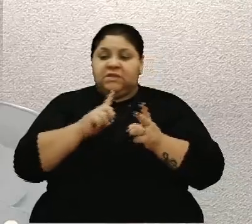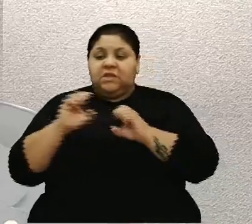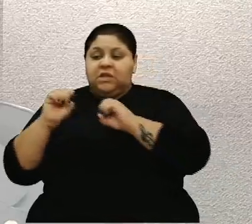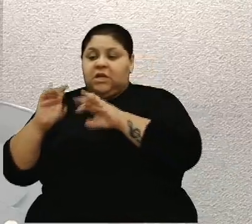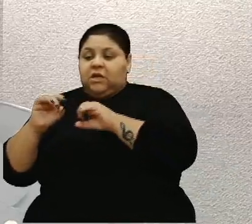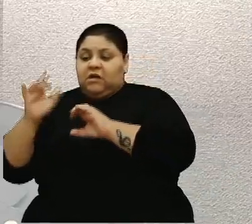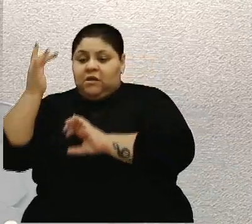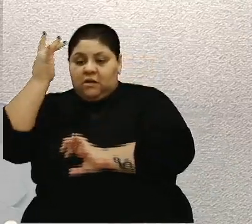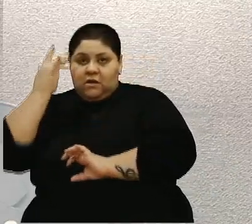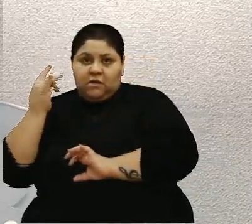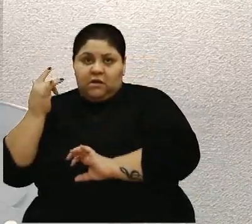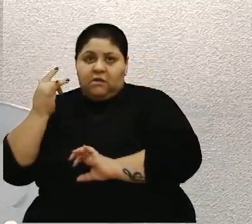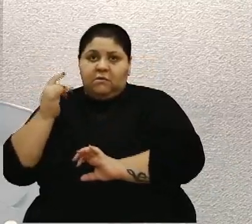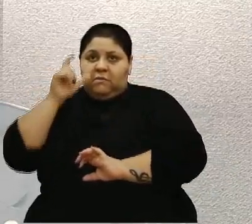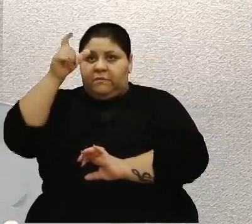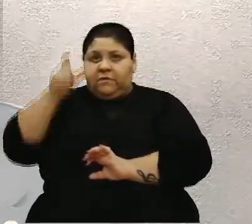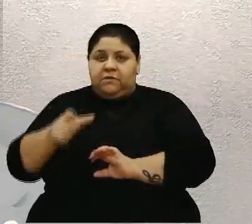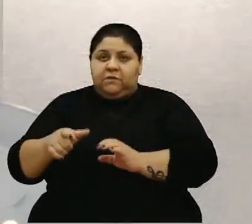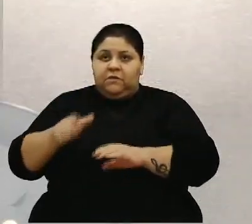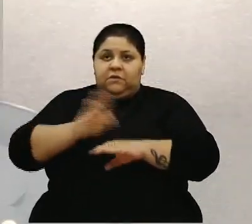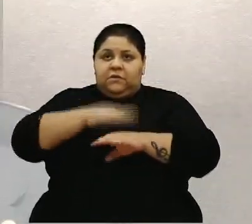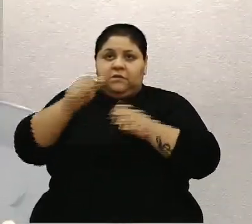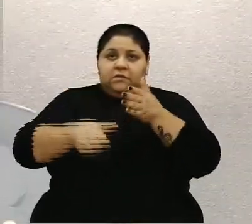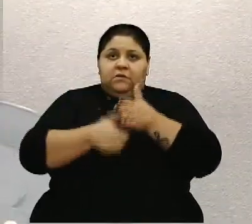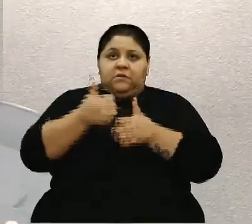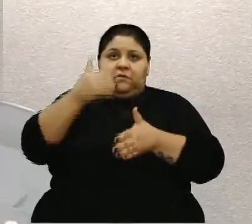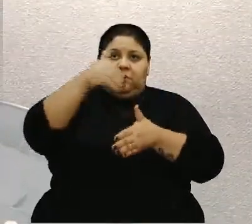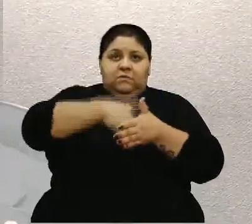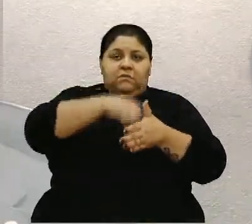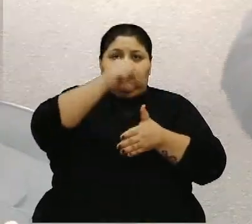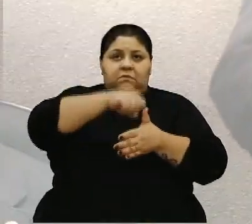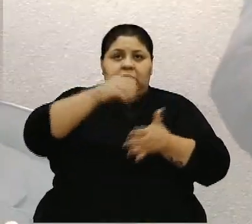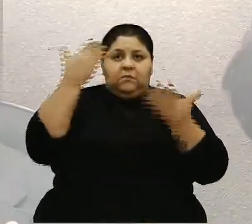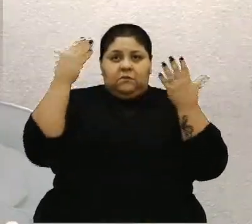para amanhã elas serem alguém. Então, o meu voto é sim, senhor presidente, e parabéns ao trabalho de vocês. Obrigado.